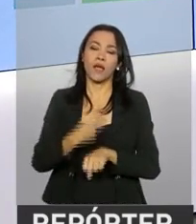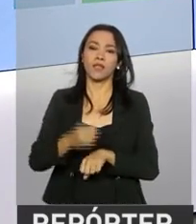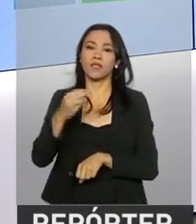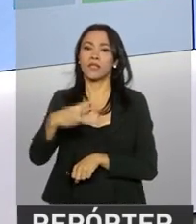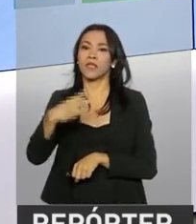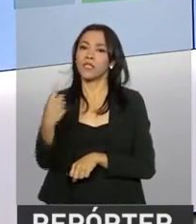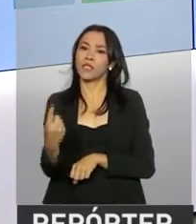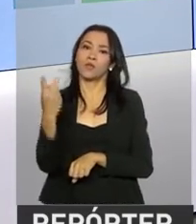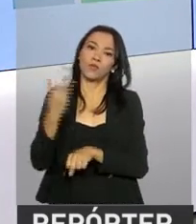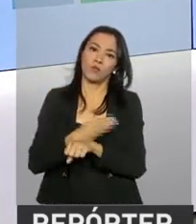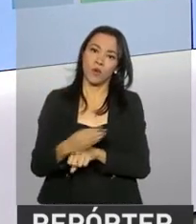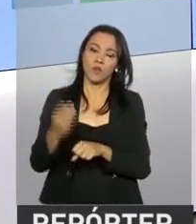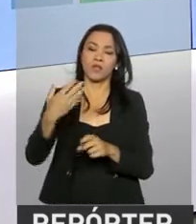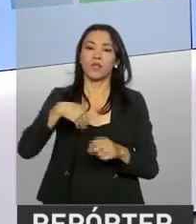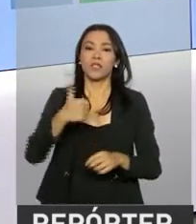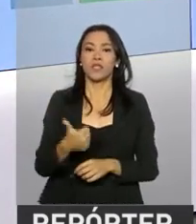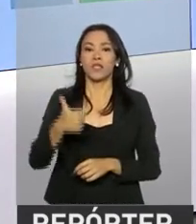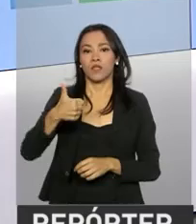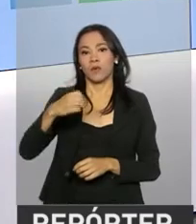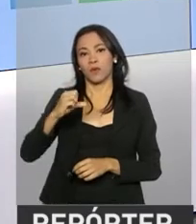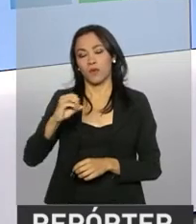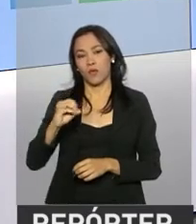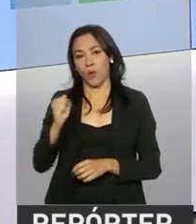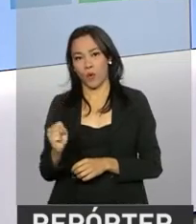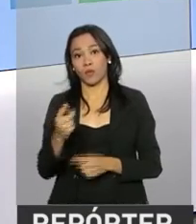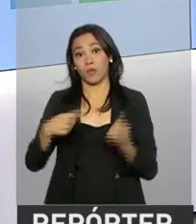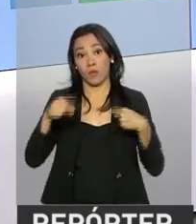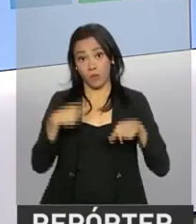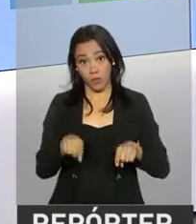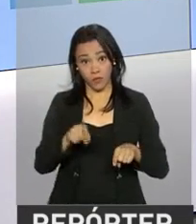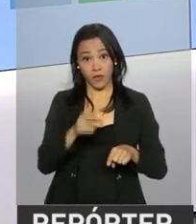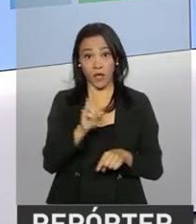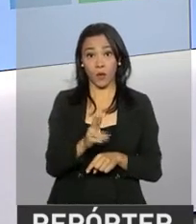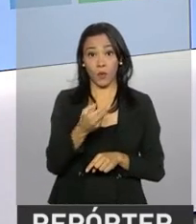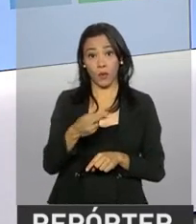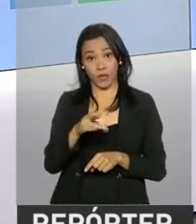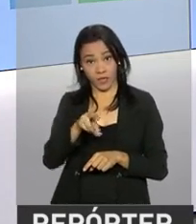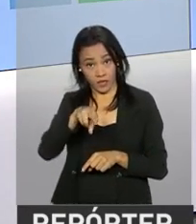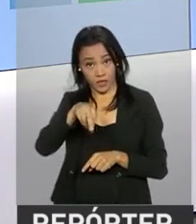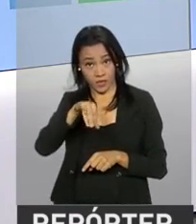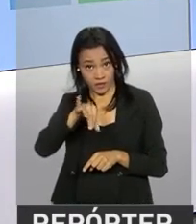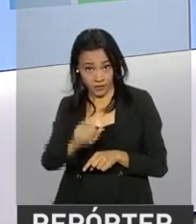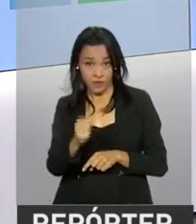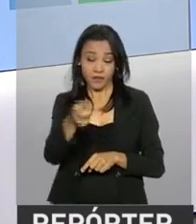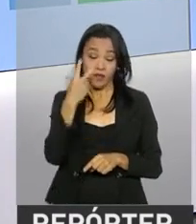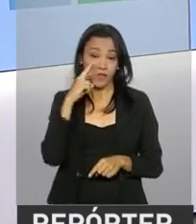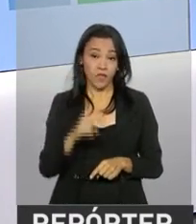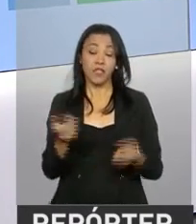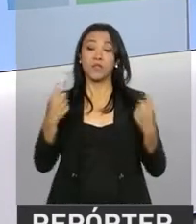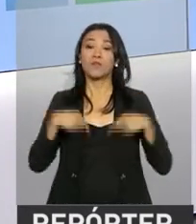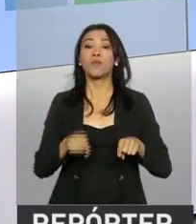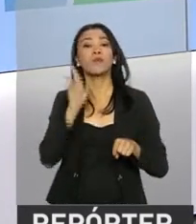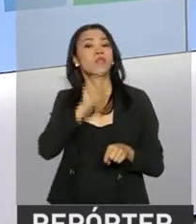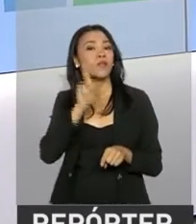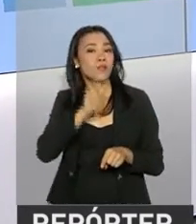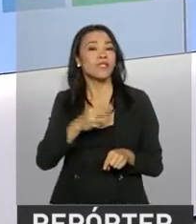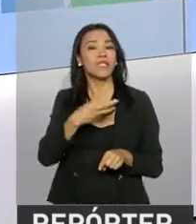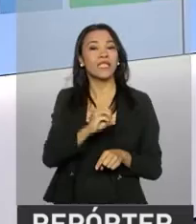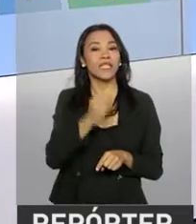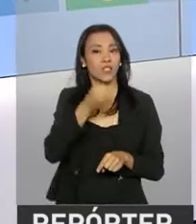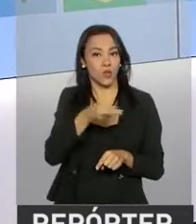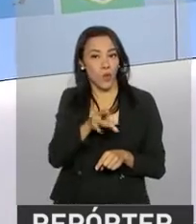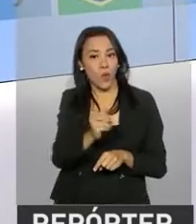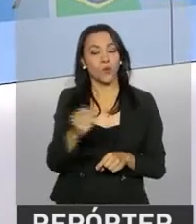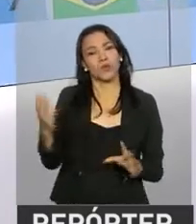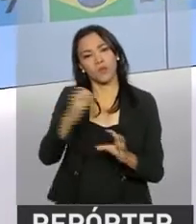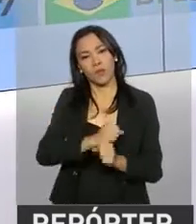31 de bronze 108 no total EA Ucrânia é a terceira colocada com 35 de ouro 92 no total dos Estados Unidos tem 30 de ouro